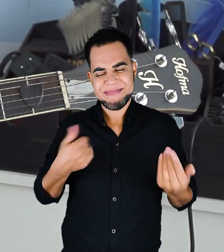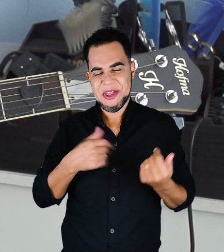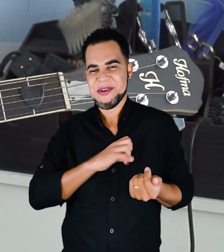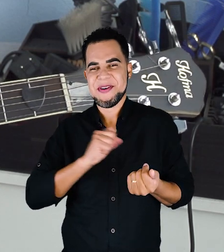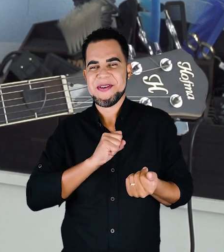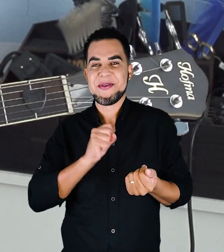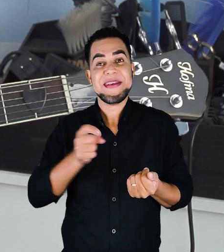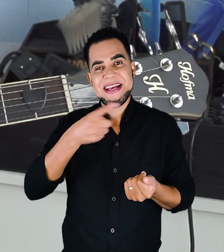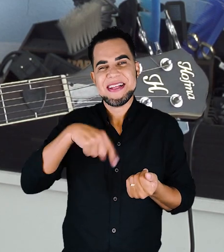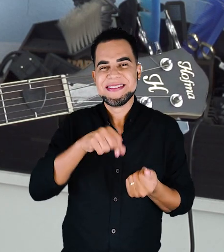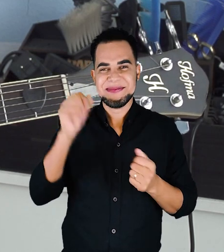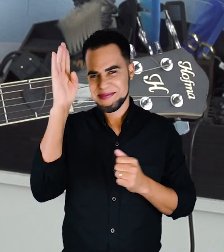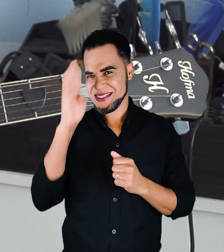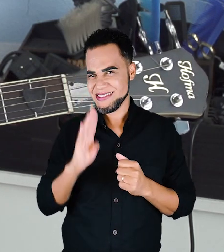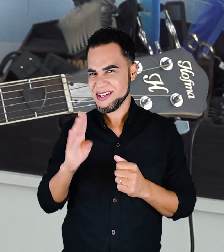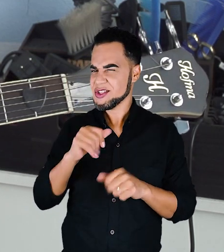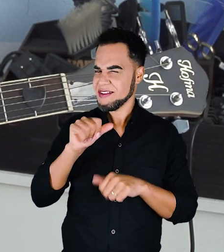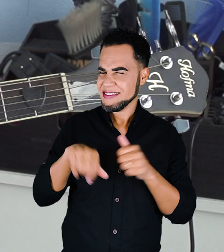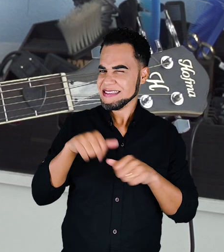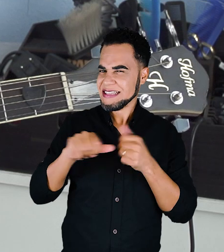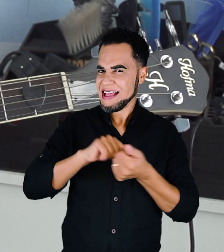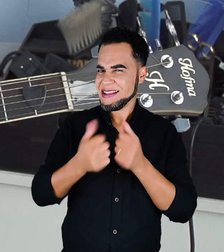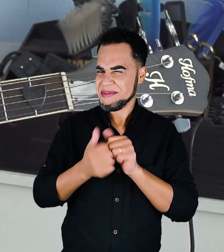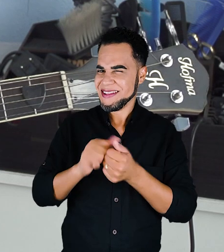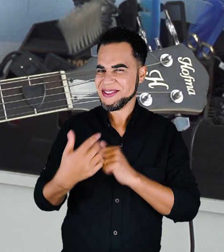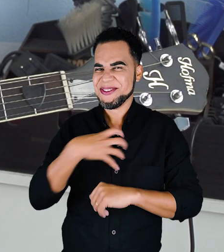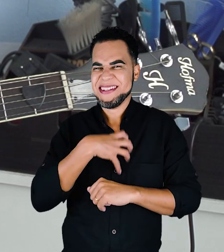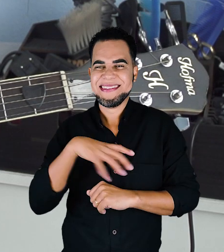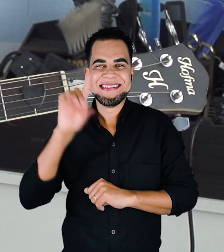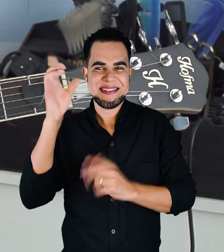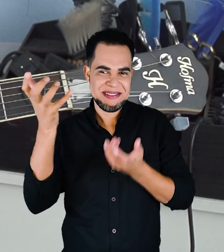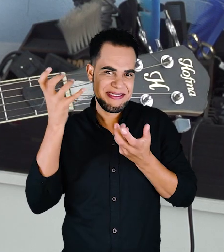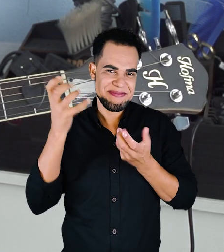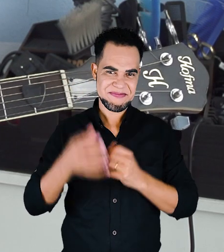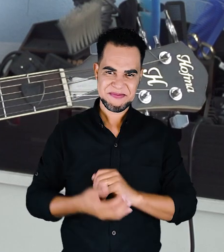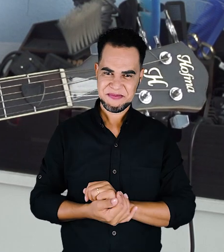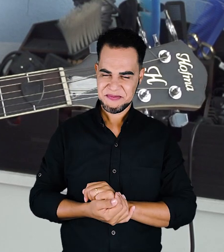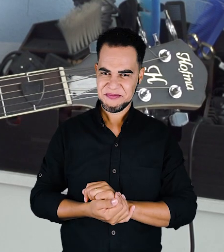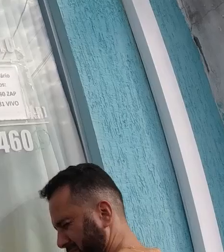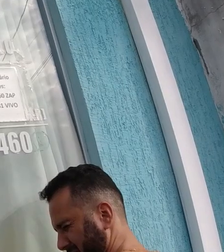de fazer. E a gente, como bom brasileiro, a gente vai se virando da maneira que Deus quer.